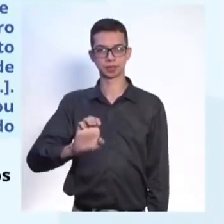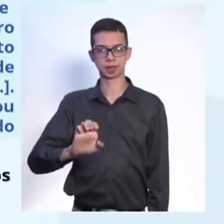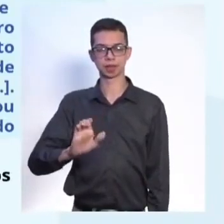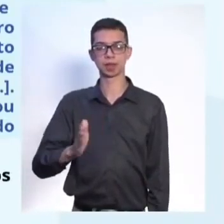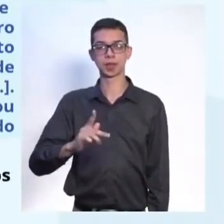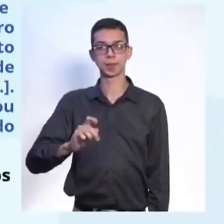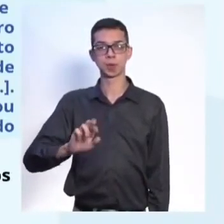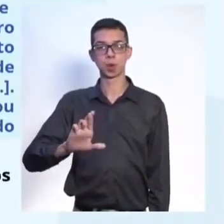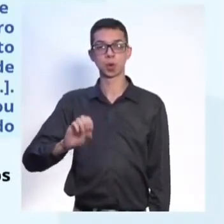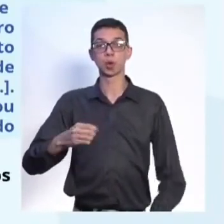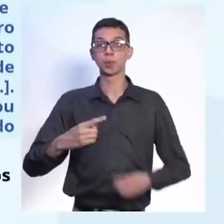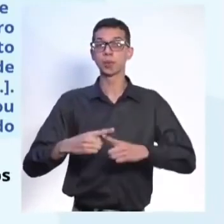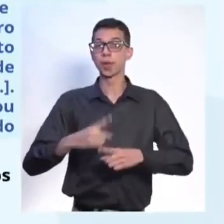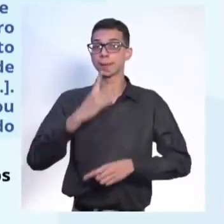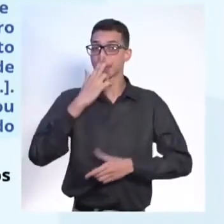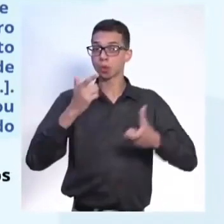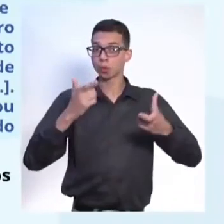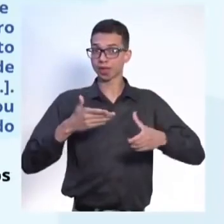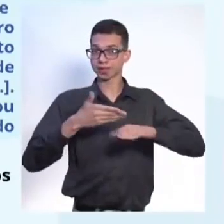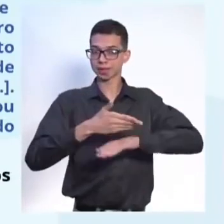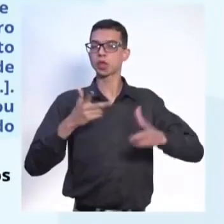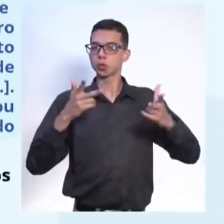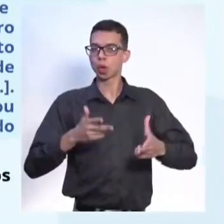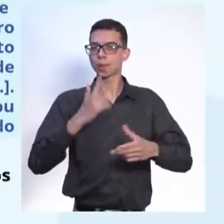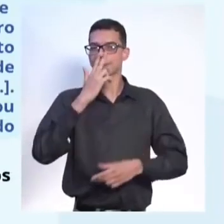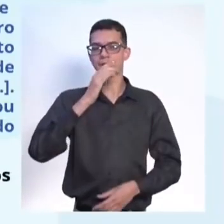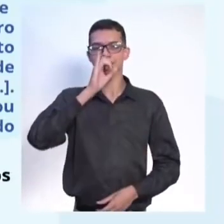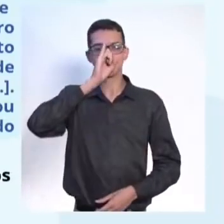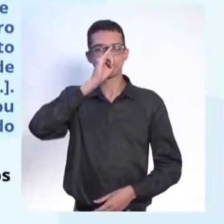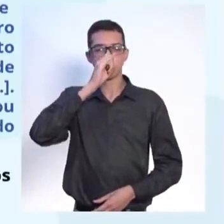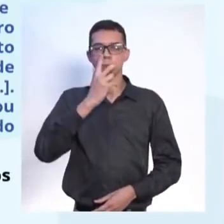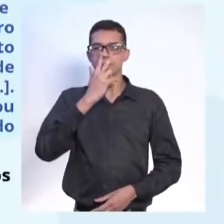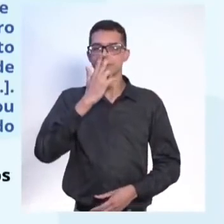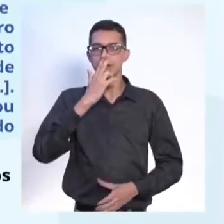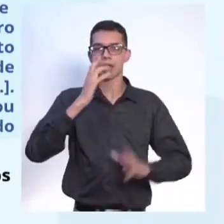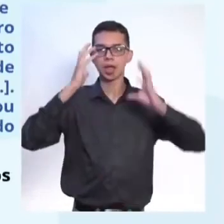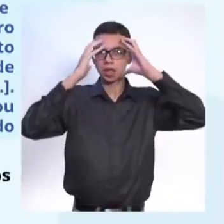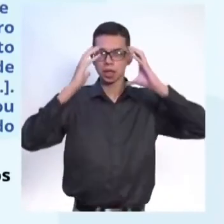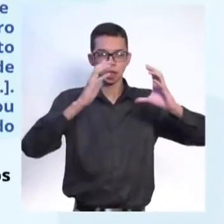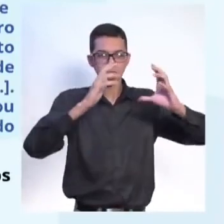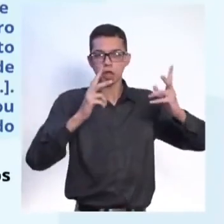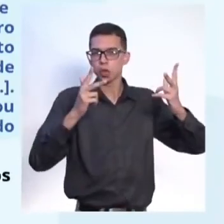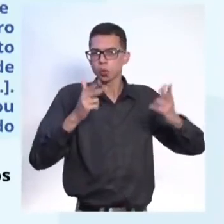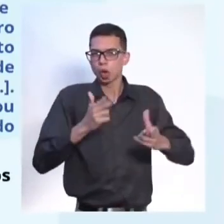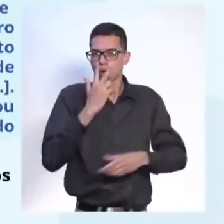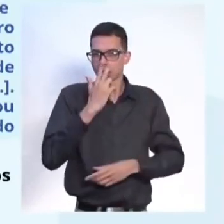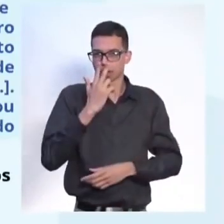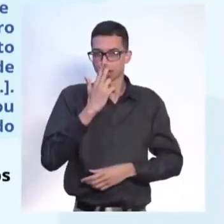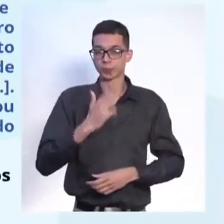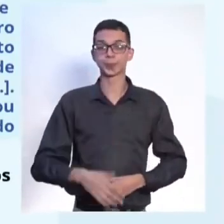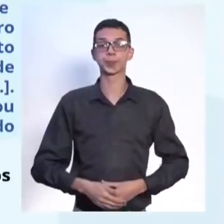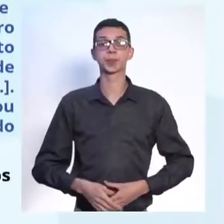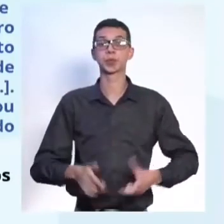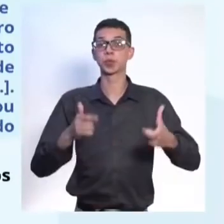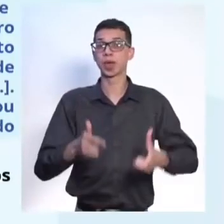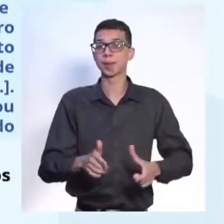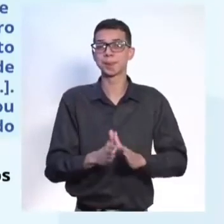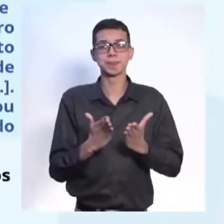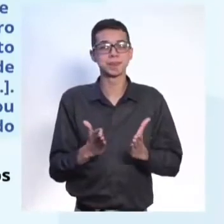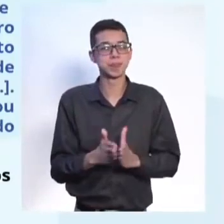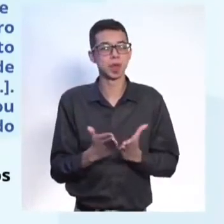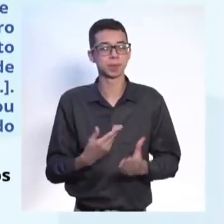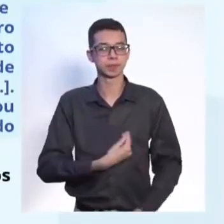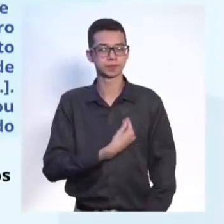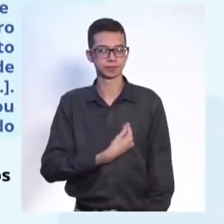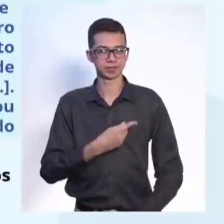suíno. Tornando-se a única opção de moradia para os mais pobres no centro da cidade, apenas